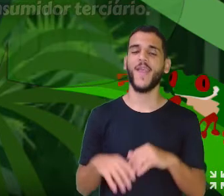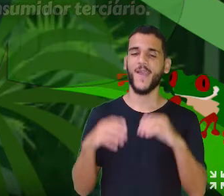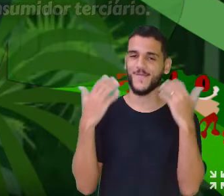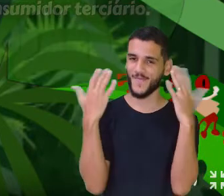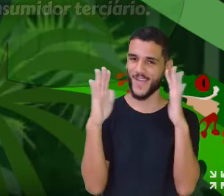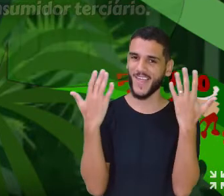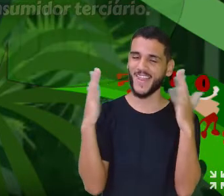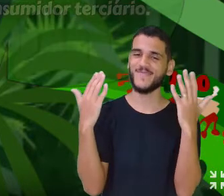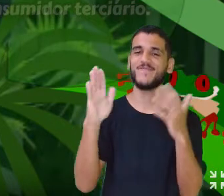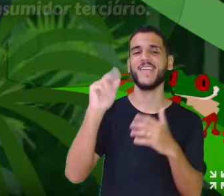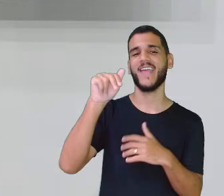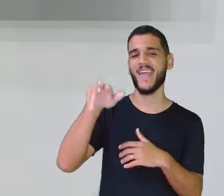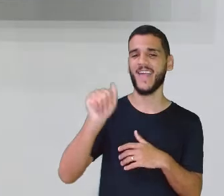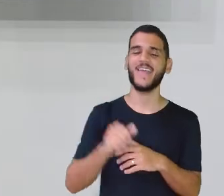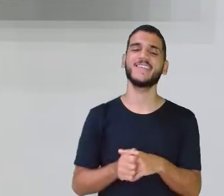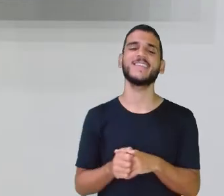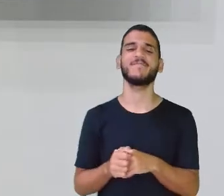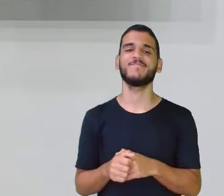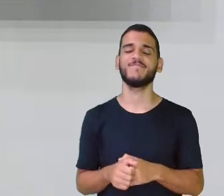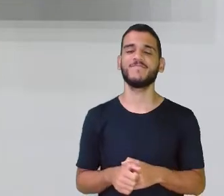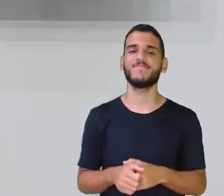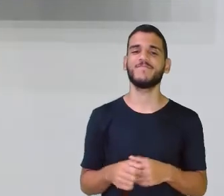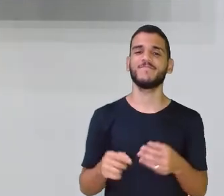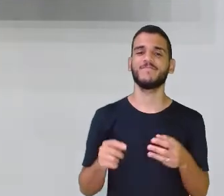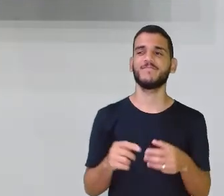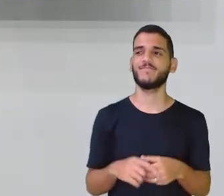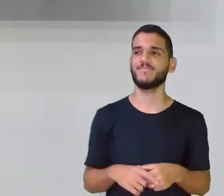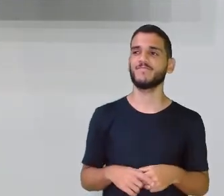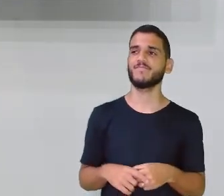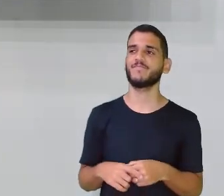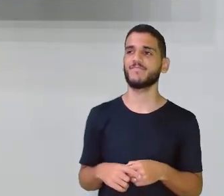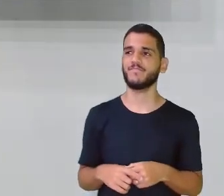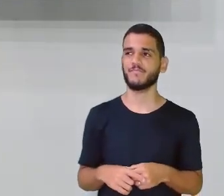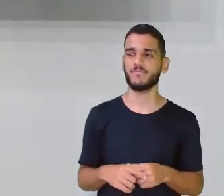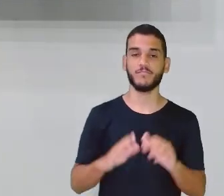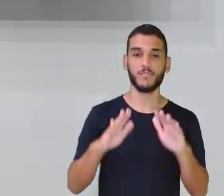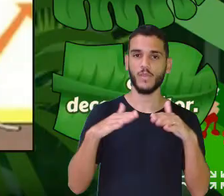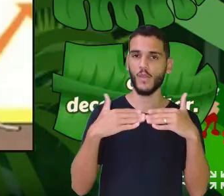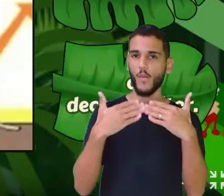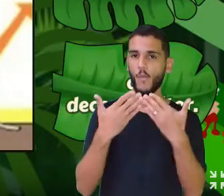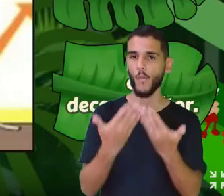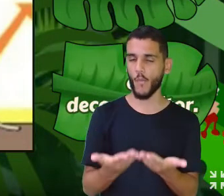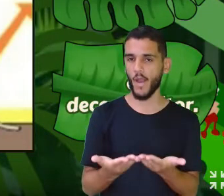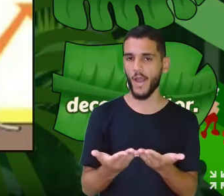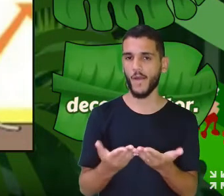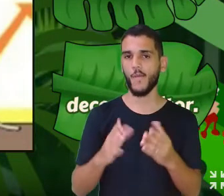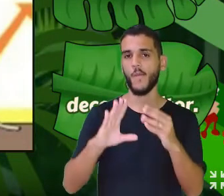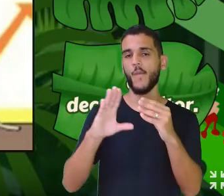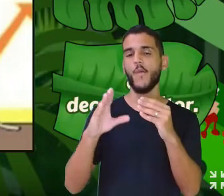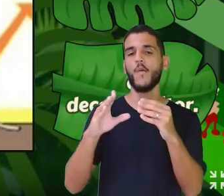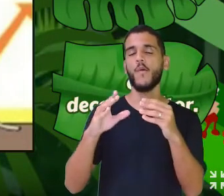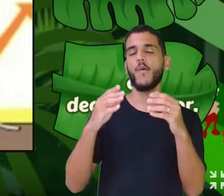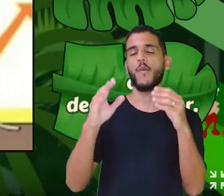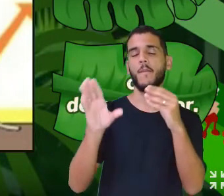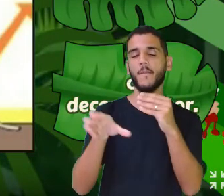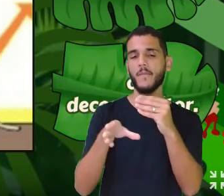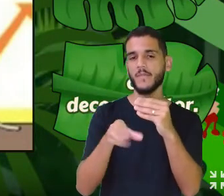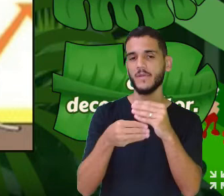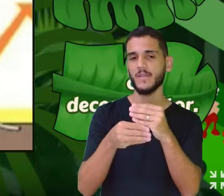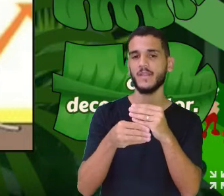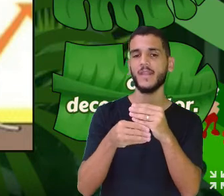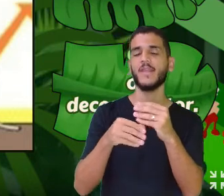Muito bem, Ana! É a letra B. Vamos para o próximo. Ó. Qual o componente da cadeia alimentar que não está